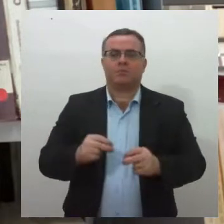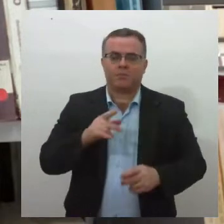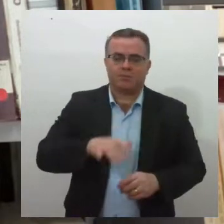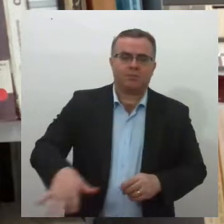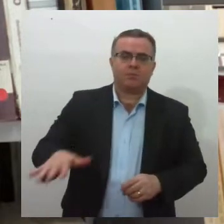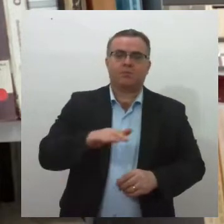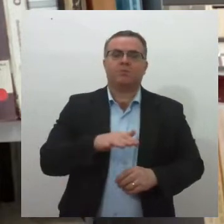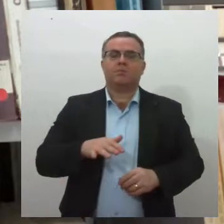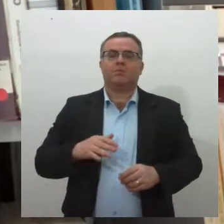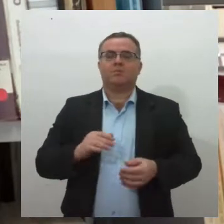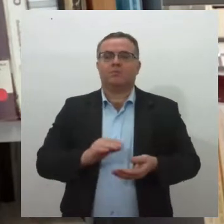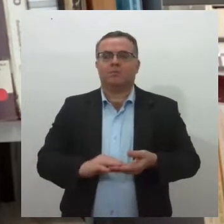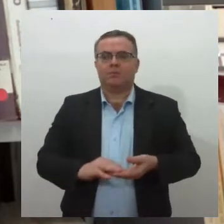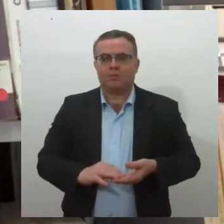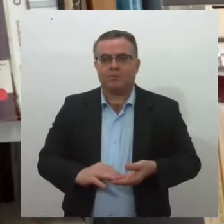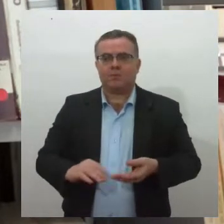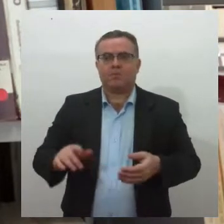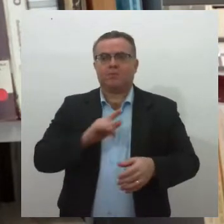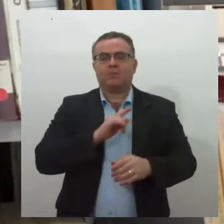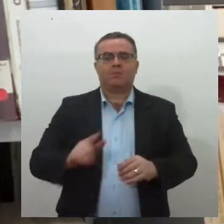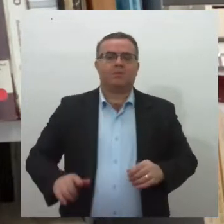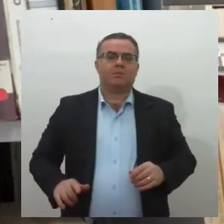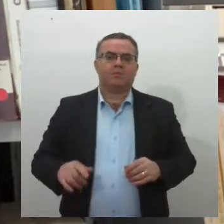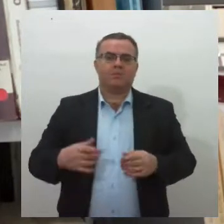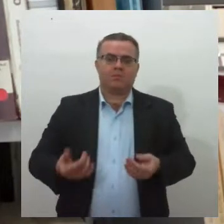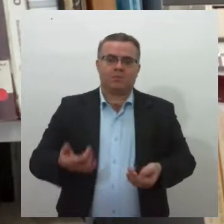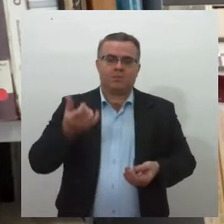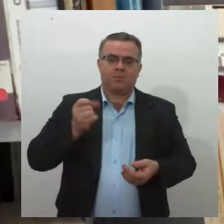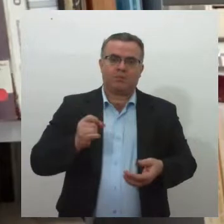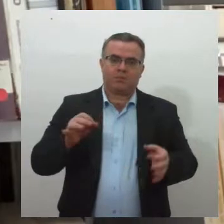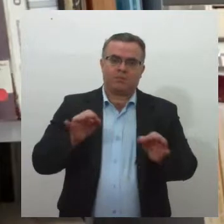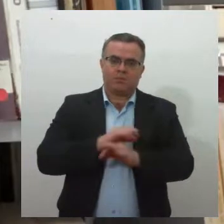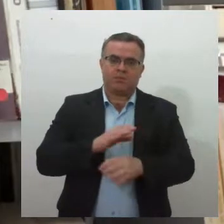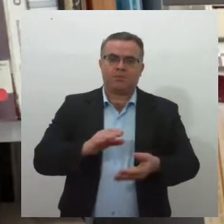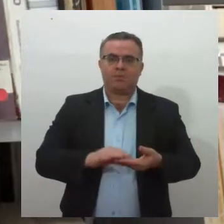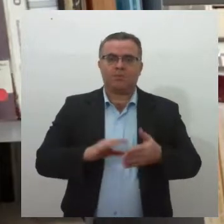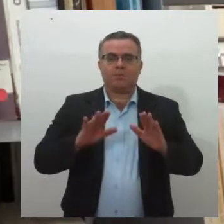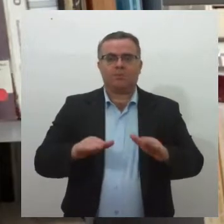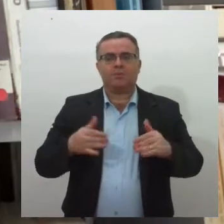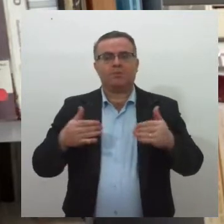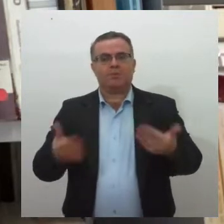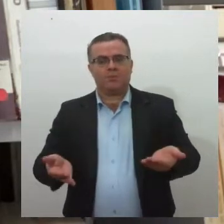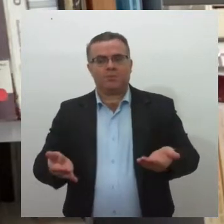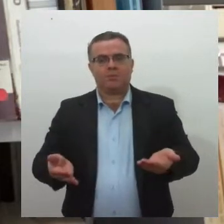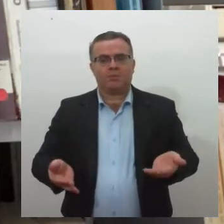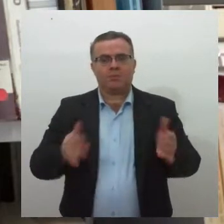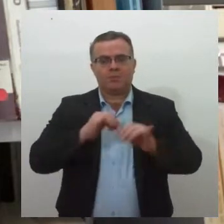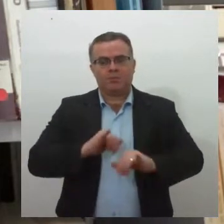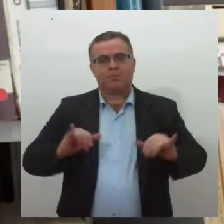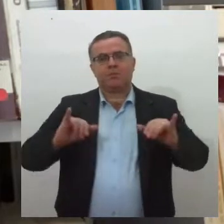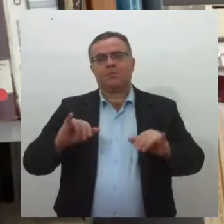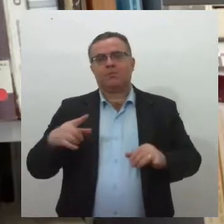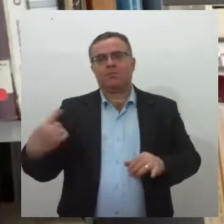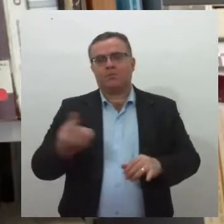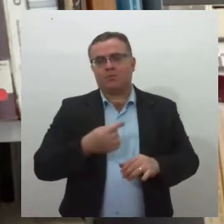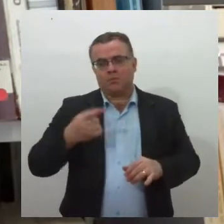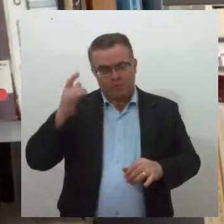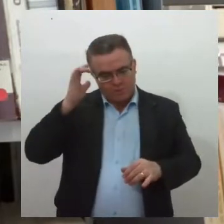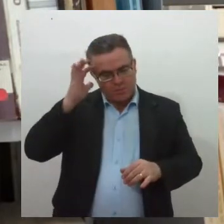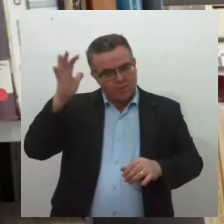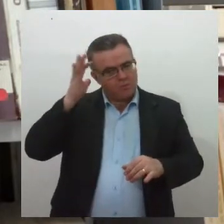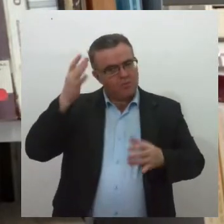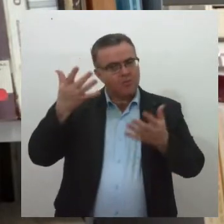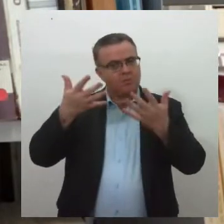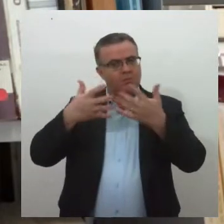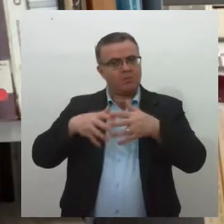né, do governador do estado de Sergipe. Então, assim fica claro a gente pensar